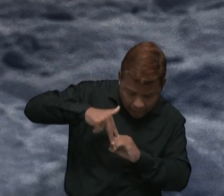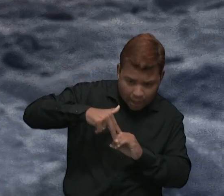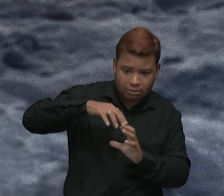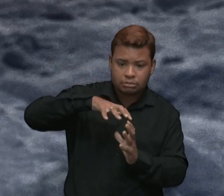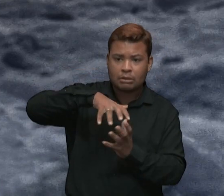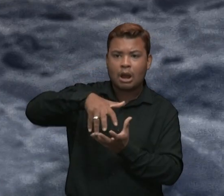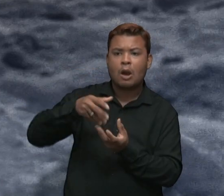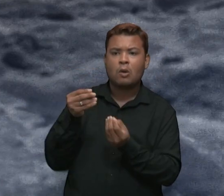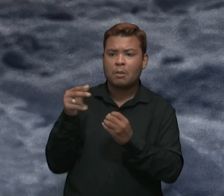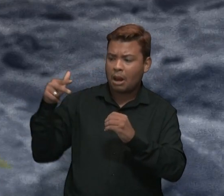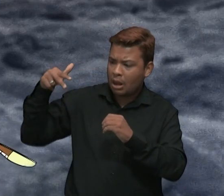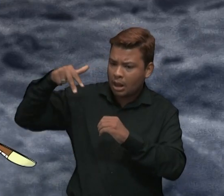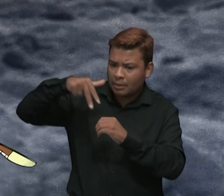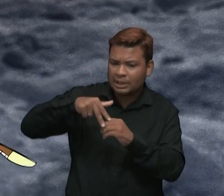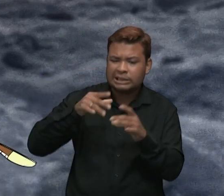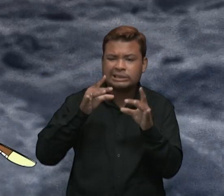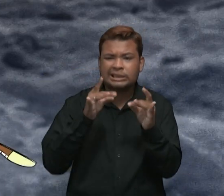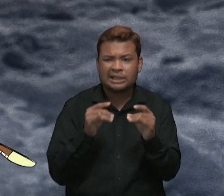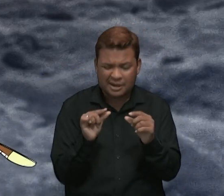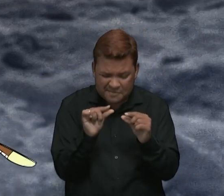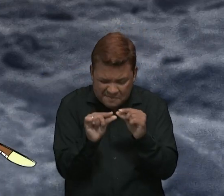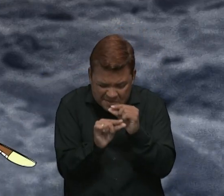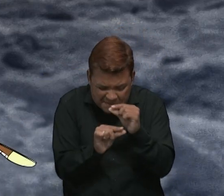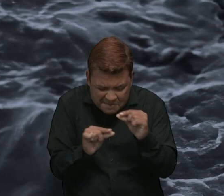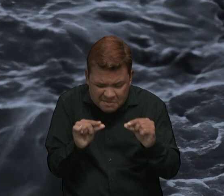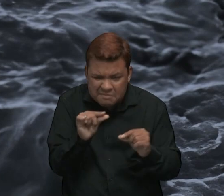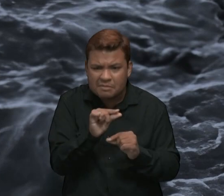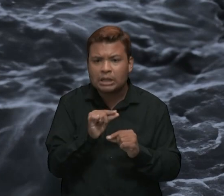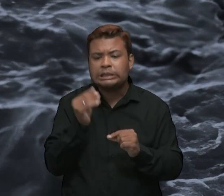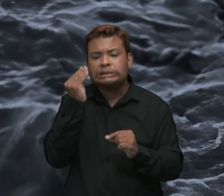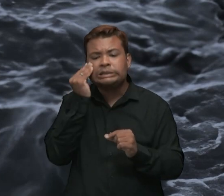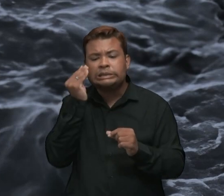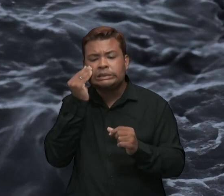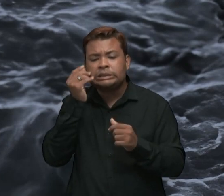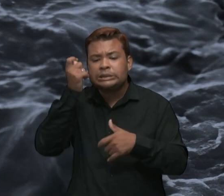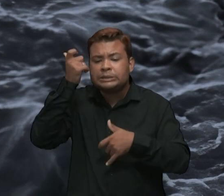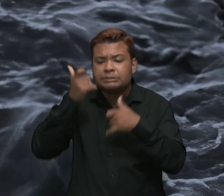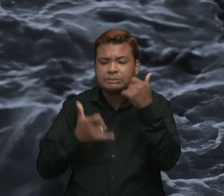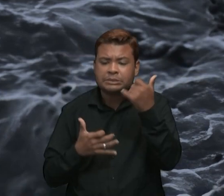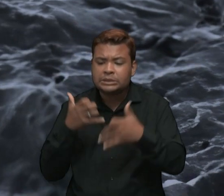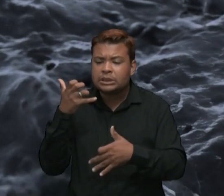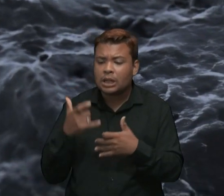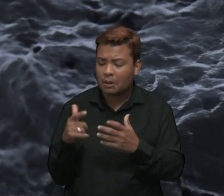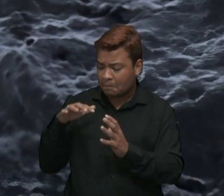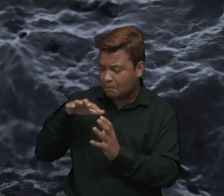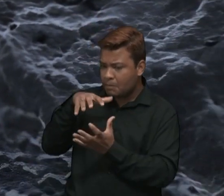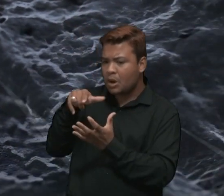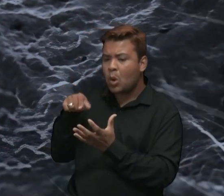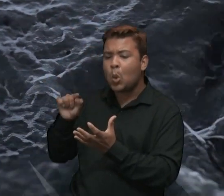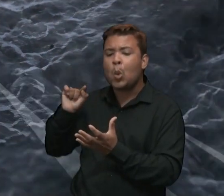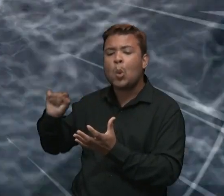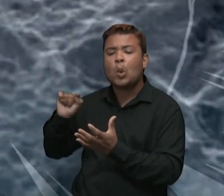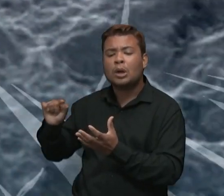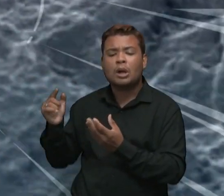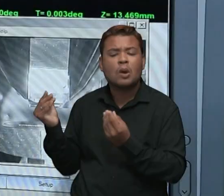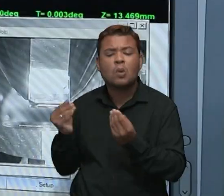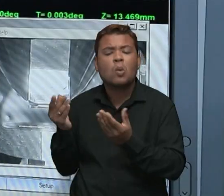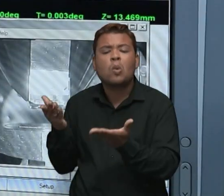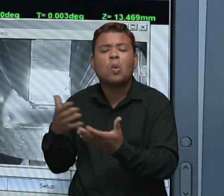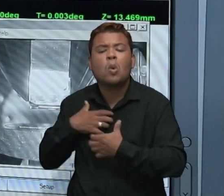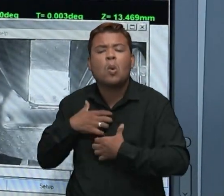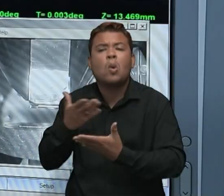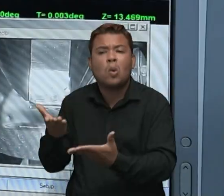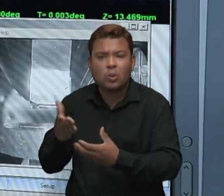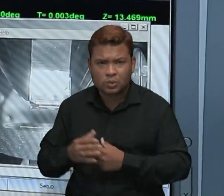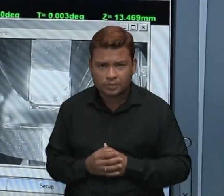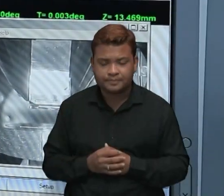numa escala microscópica. Se ele estivesse vendo isso aqui e tentando entender como é que é o nosso planeta nessa escala, como seria?